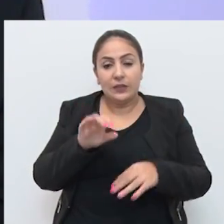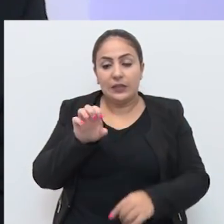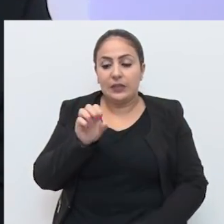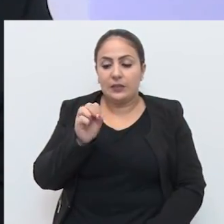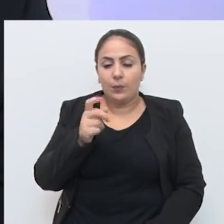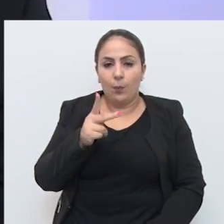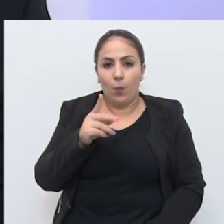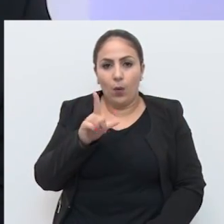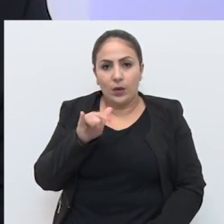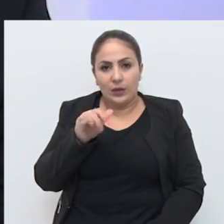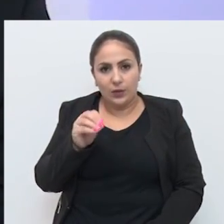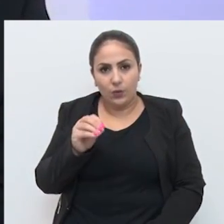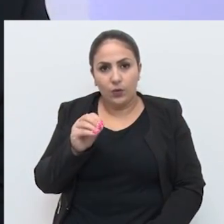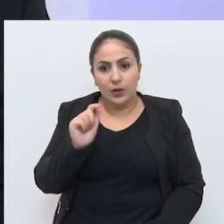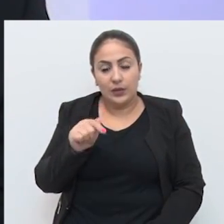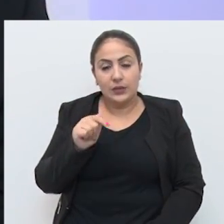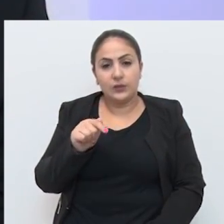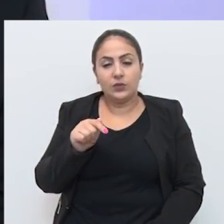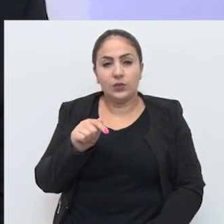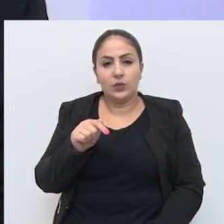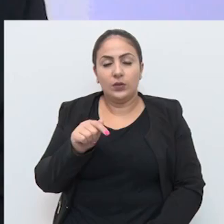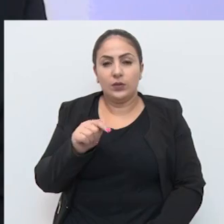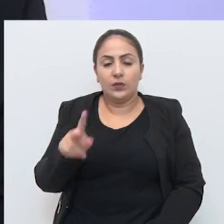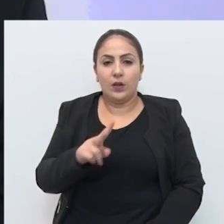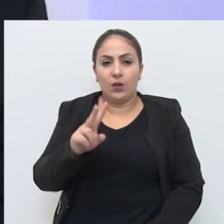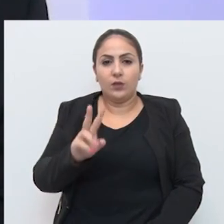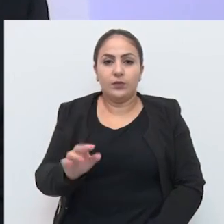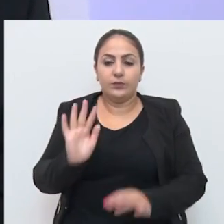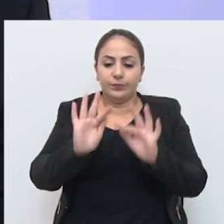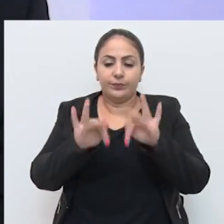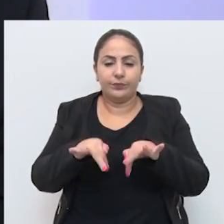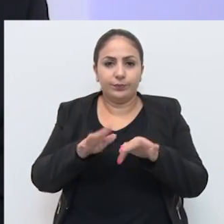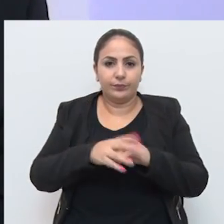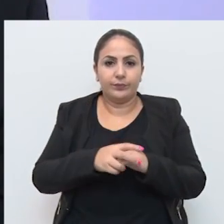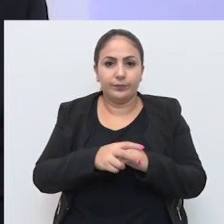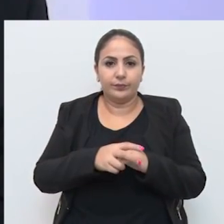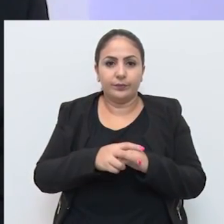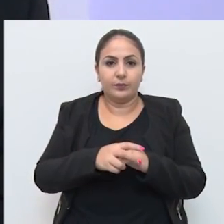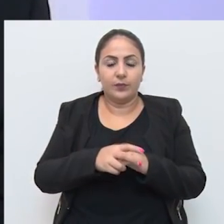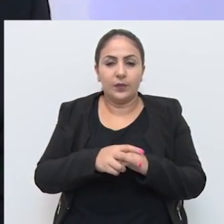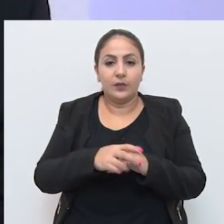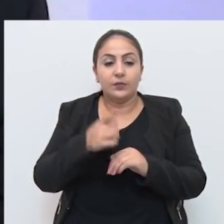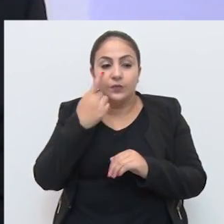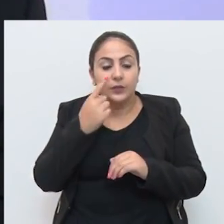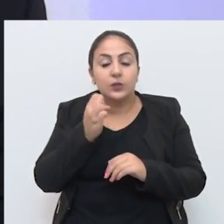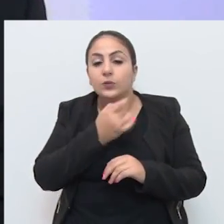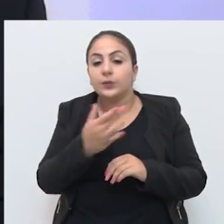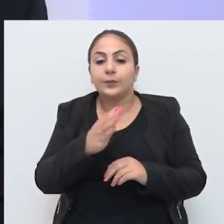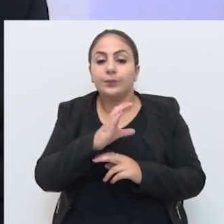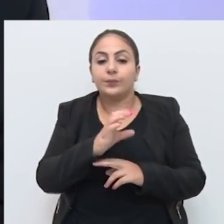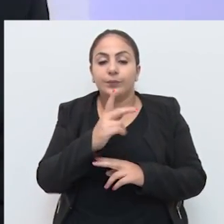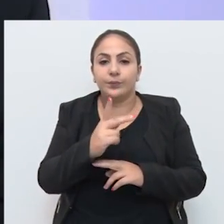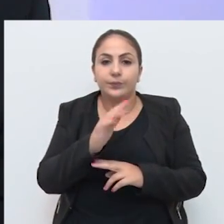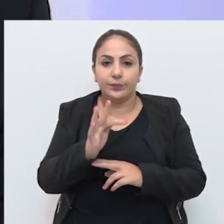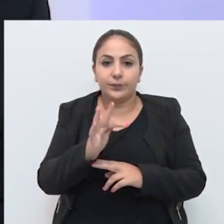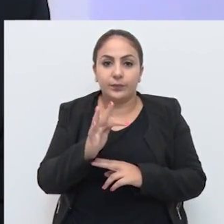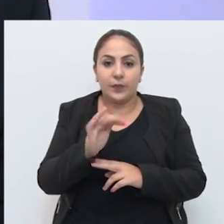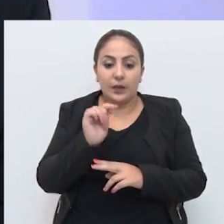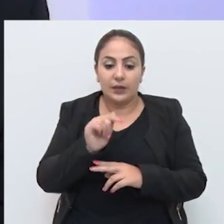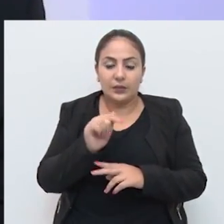espólio, esse espólio na declaração final dele é informado para quais CPFs aquele patrimônio vai